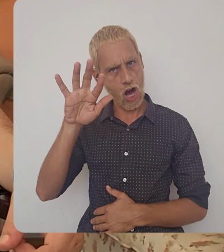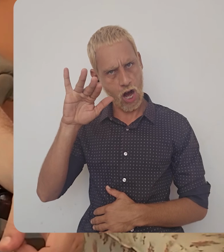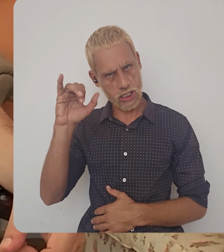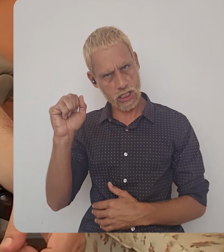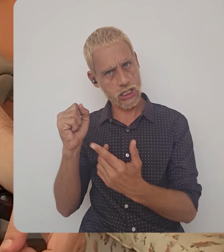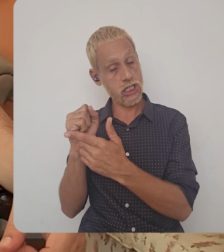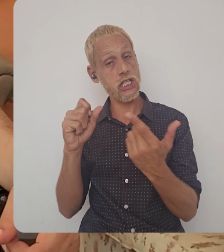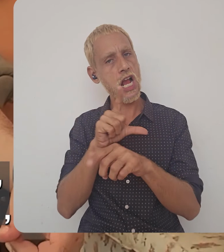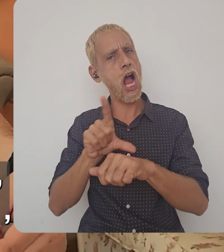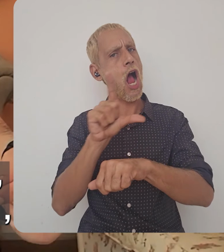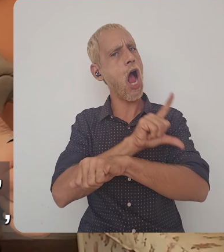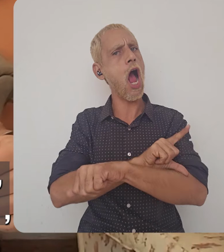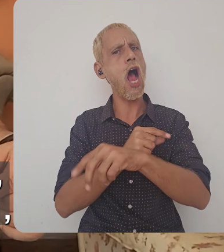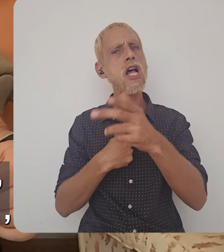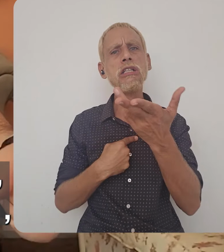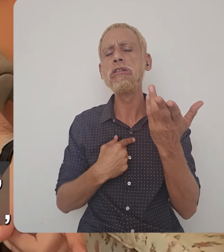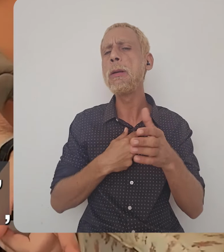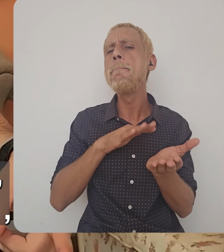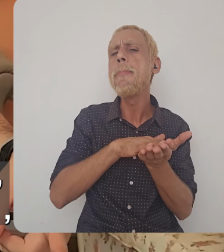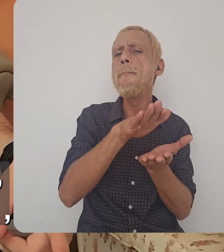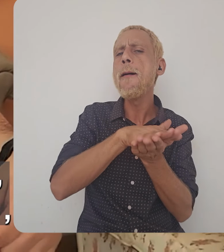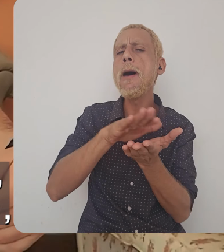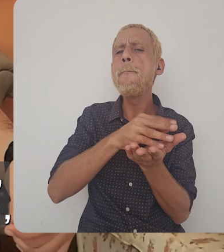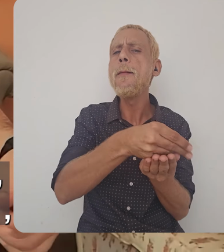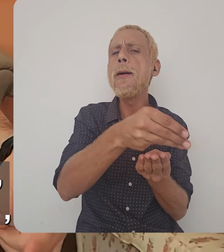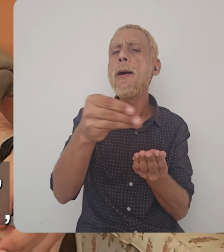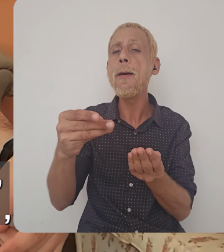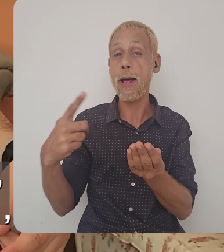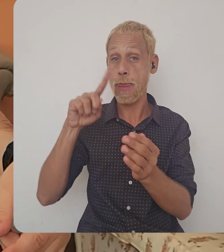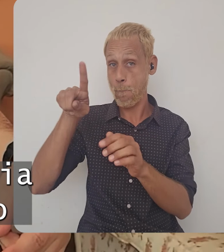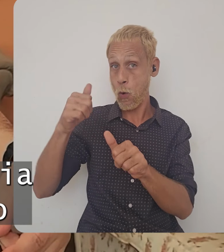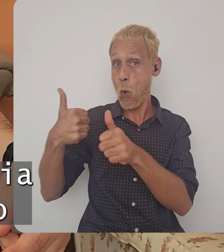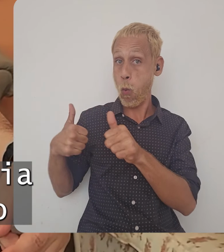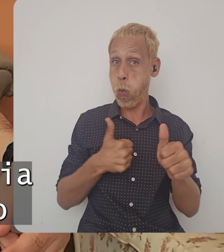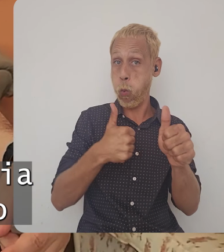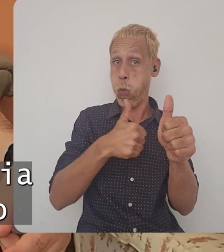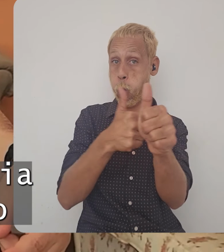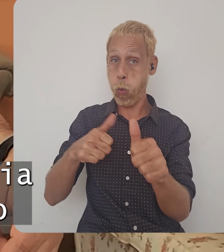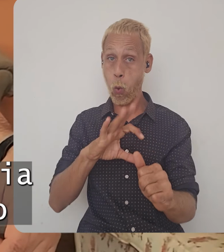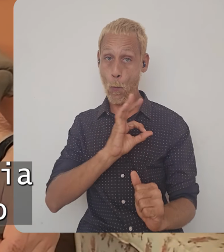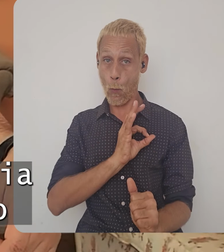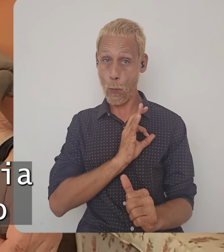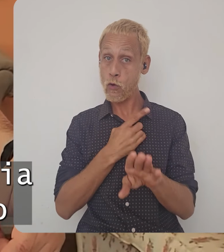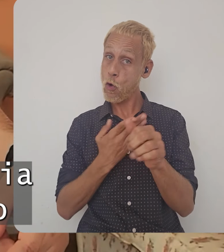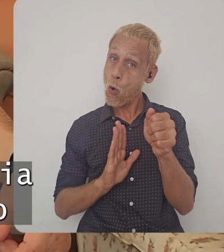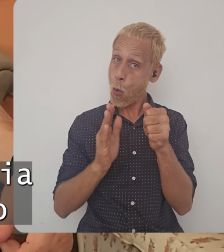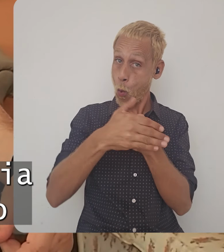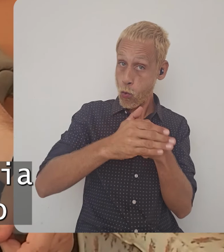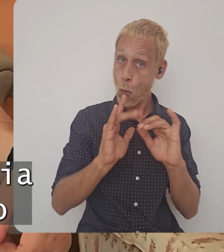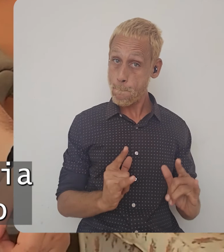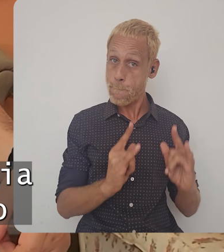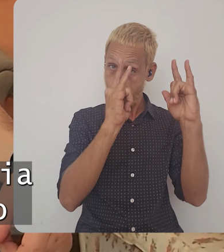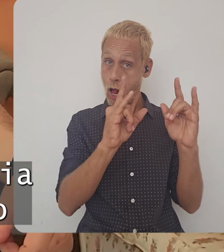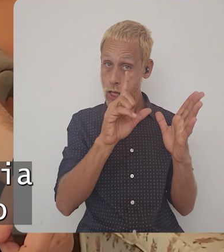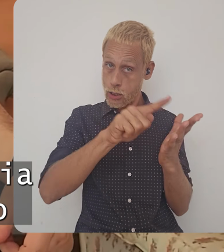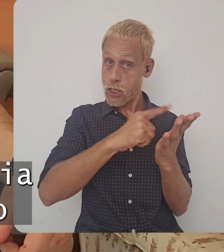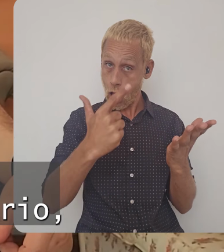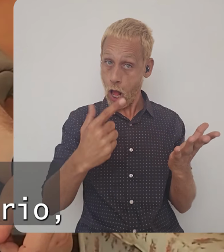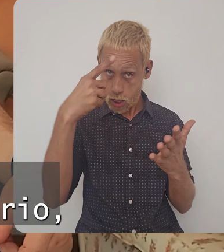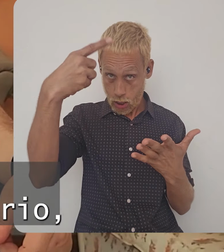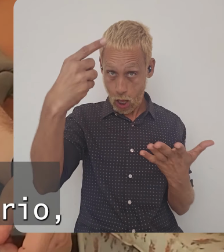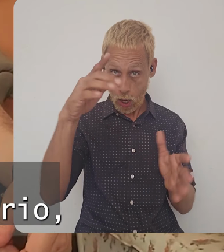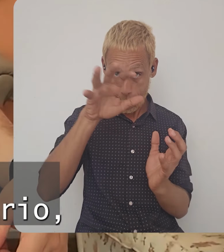tempo. E, salvo engano, ele tinha feito alguma coisa na véspera, uma panfletagem, alguma coisa assim, que acabou sendo perseguido pela polícia e foi se esconder no prédio do